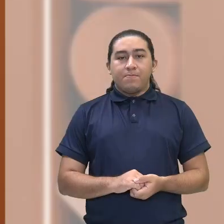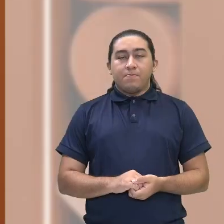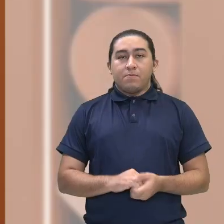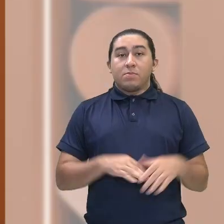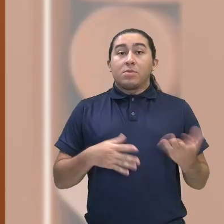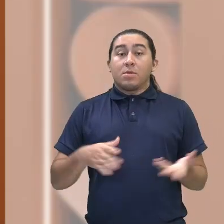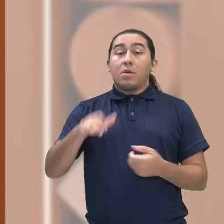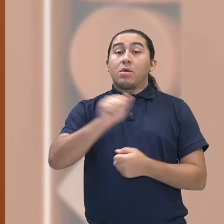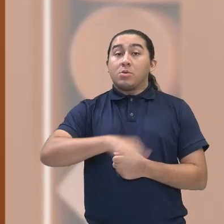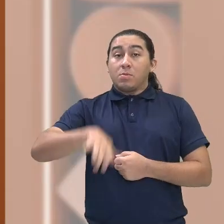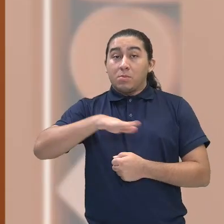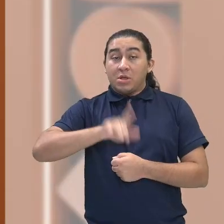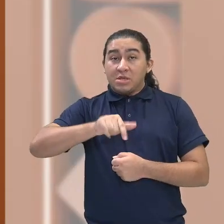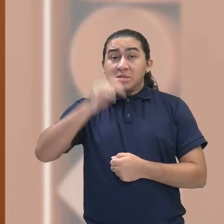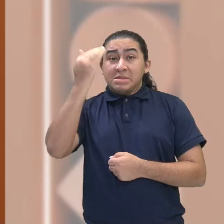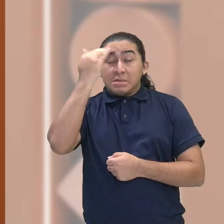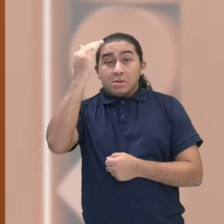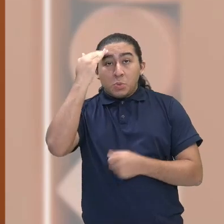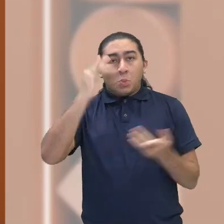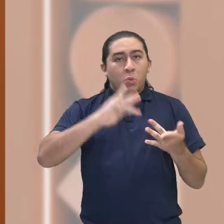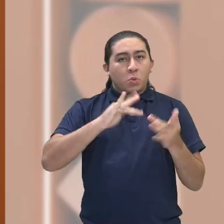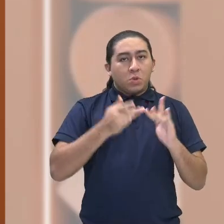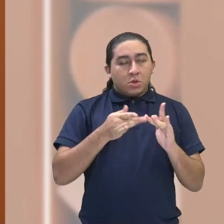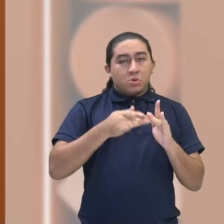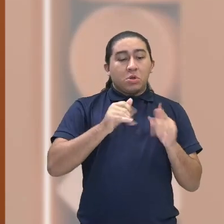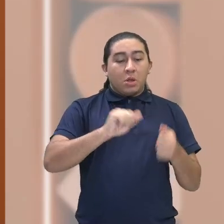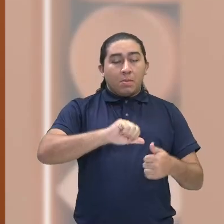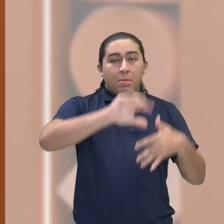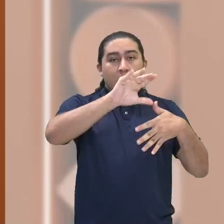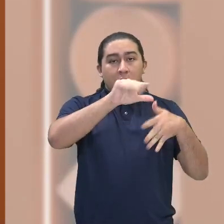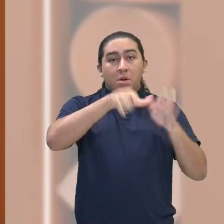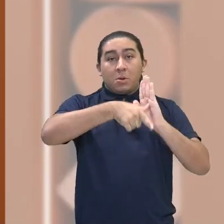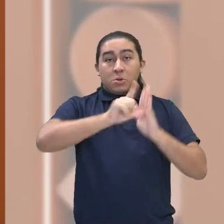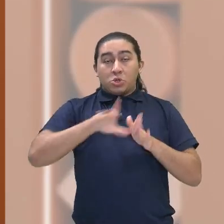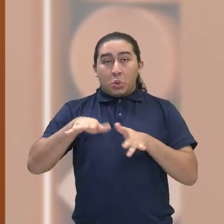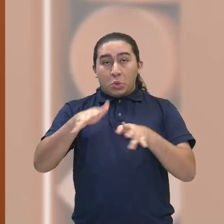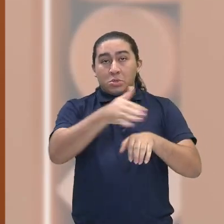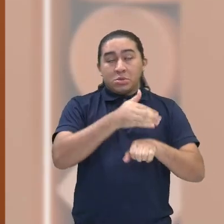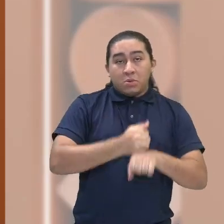esses registros, indo de encontro a